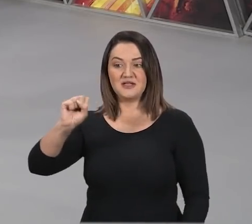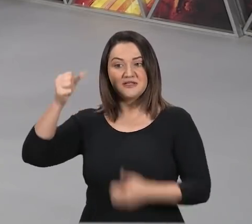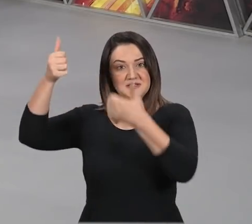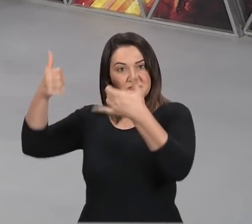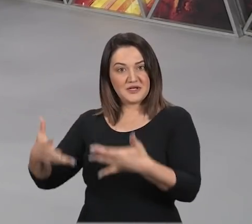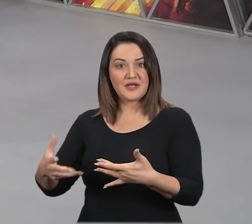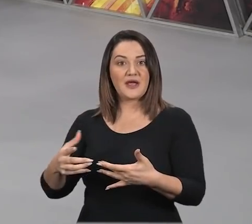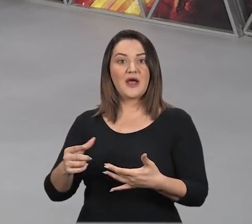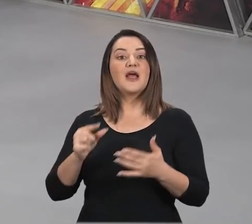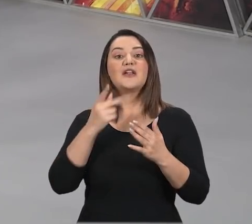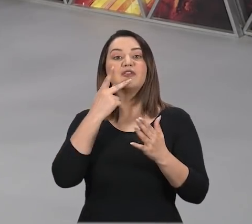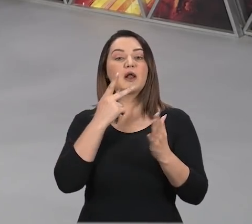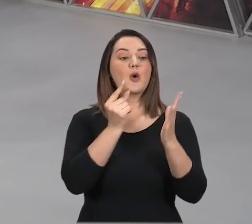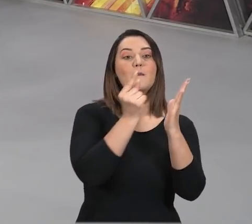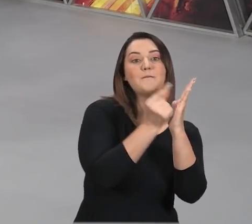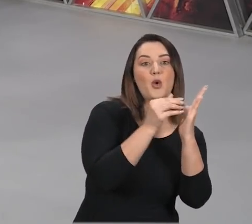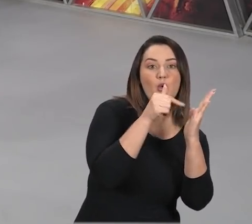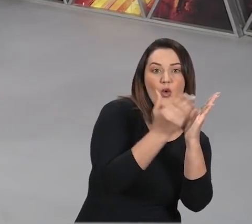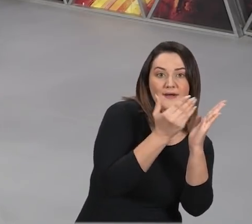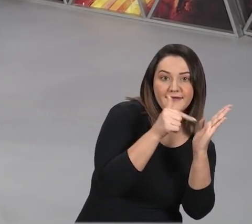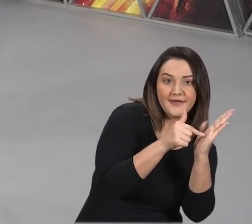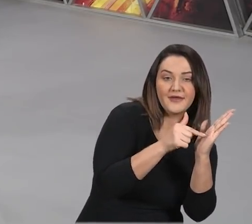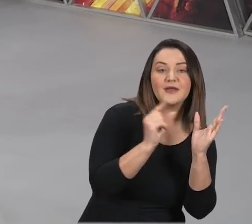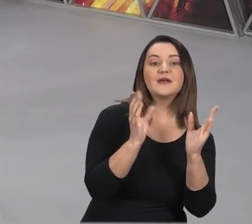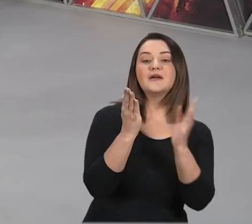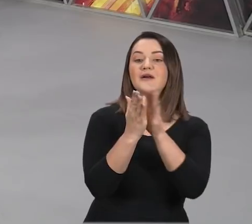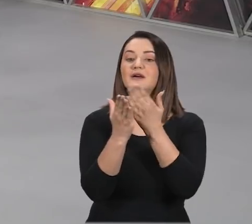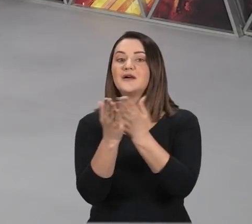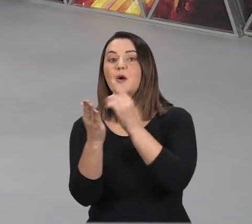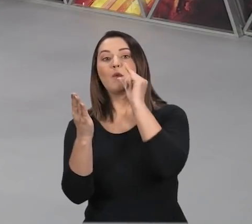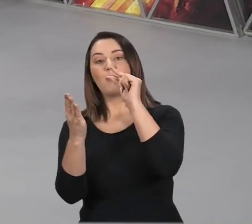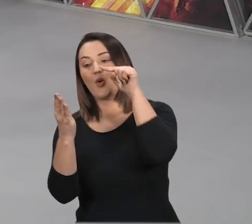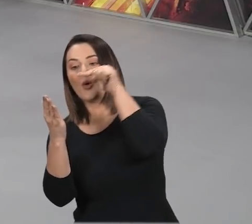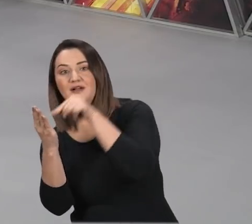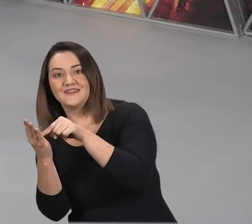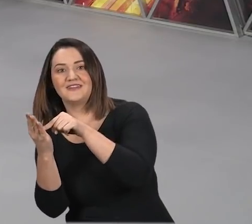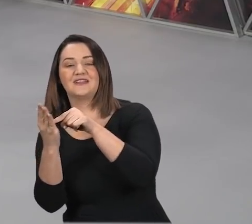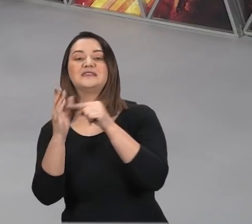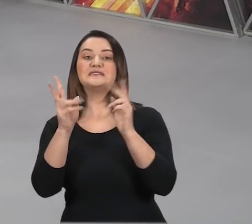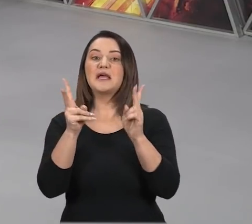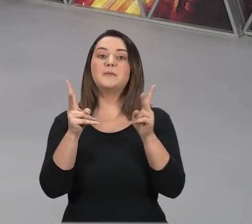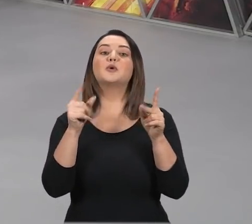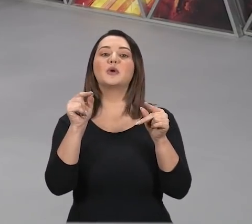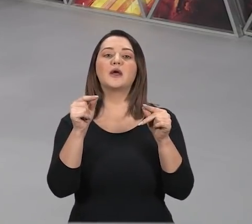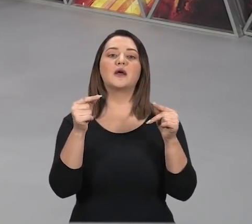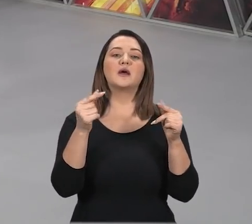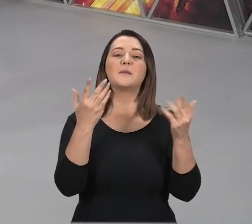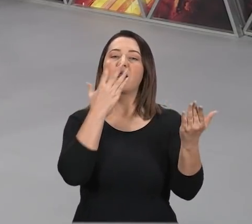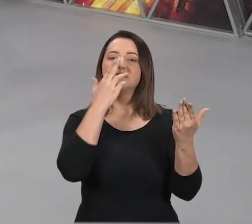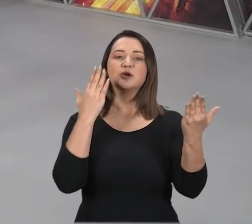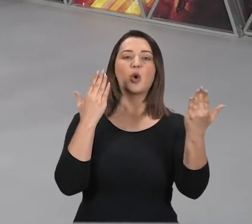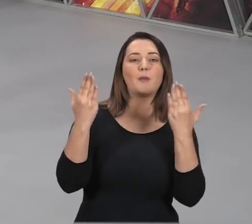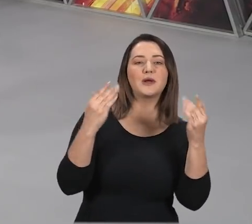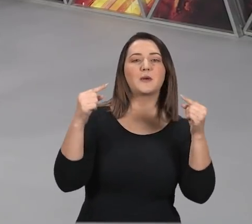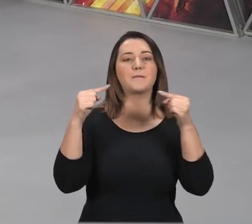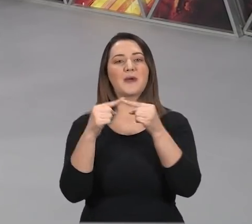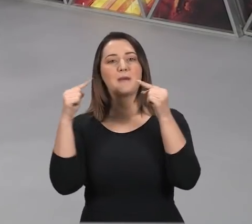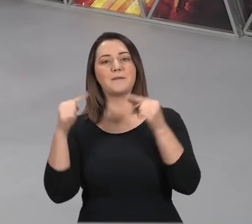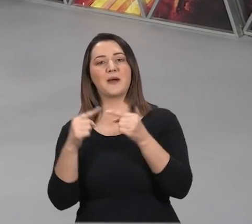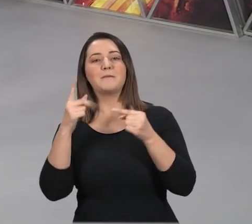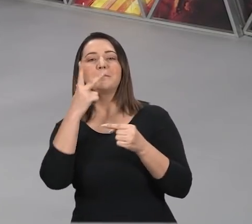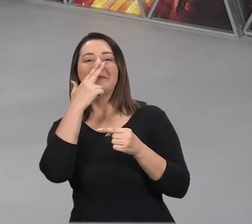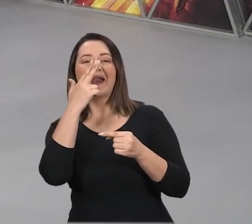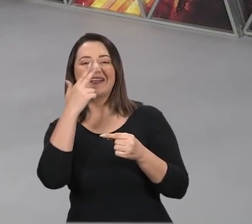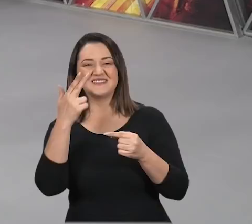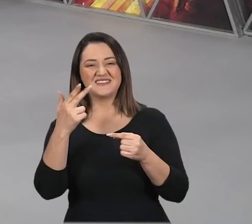28. Isaías fala que é um pouco aqui e um pouco ali. Você pega um verso aqui, um verso ali, um verso acolá, falando do mesmo assunto. É como